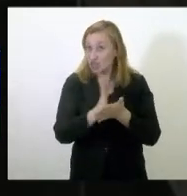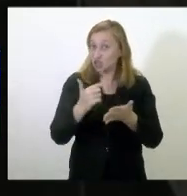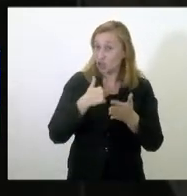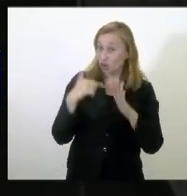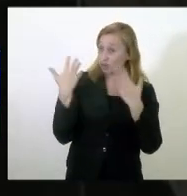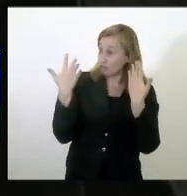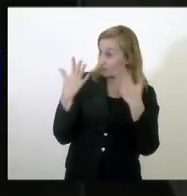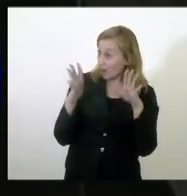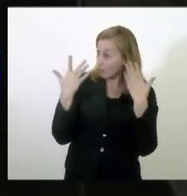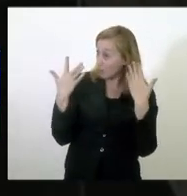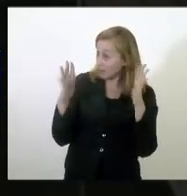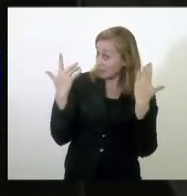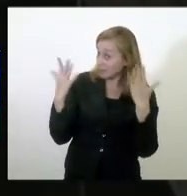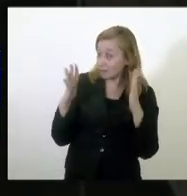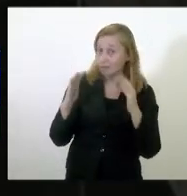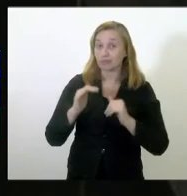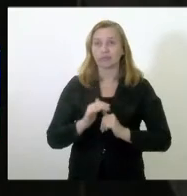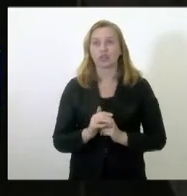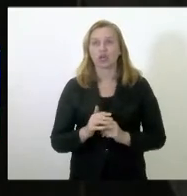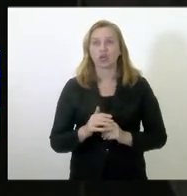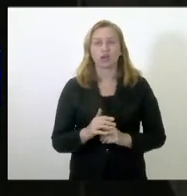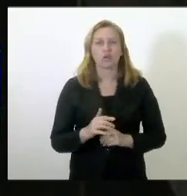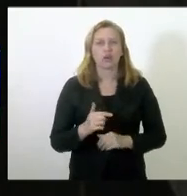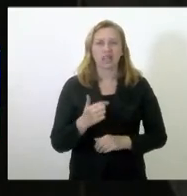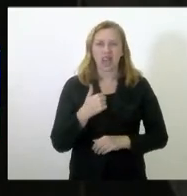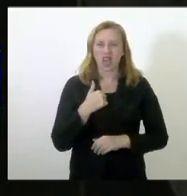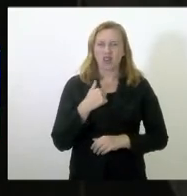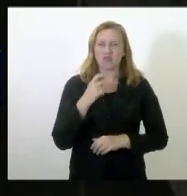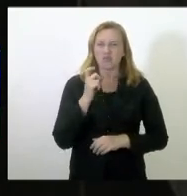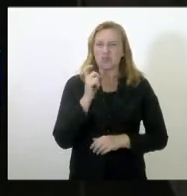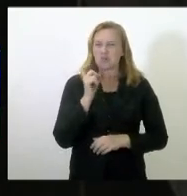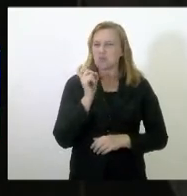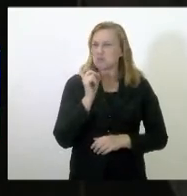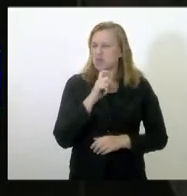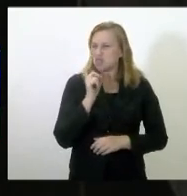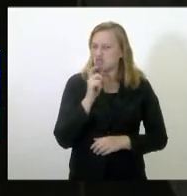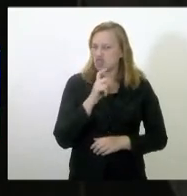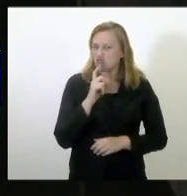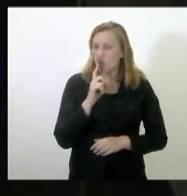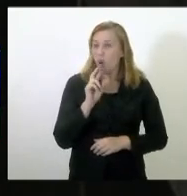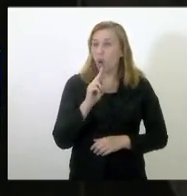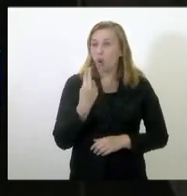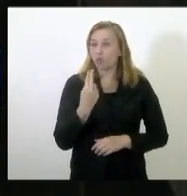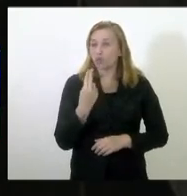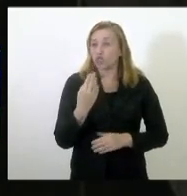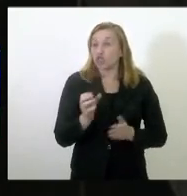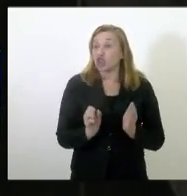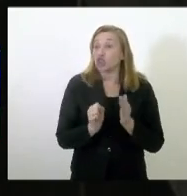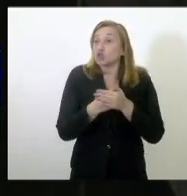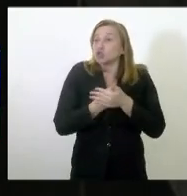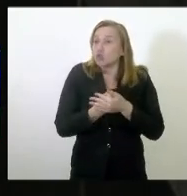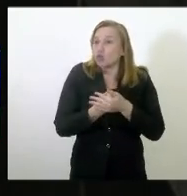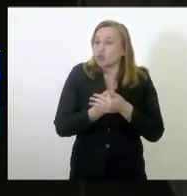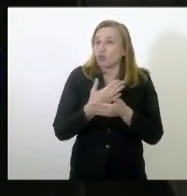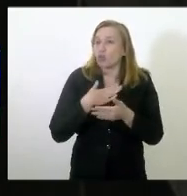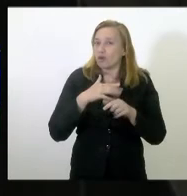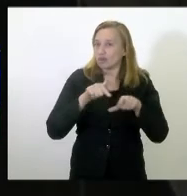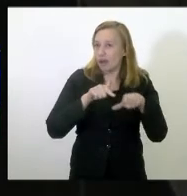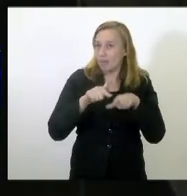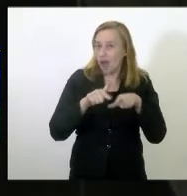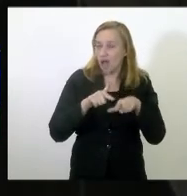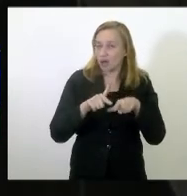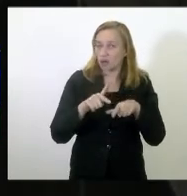aplaudindo, parabenizando, mas eu não me omito em fazer aquilo que é minha função e que a população